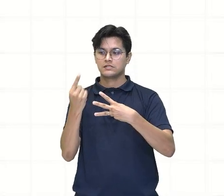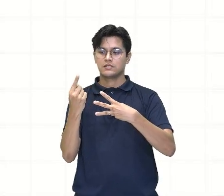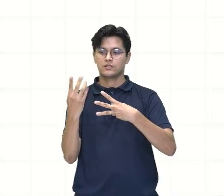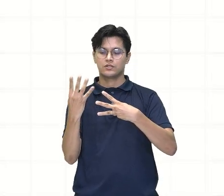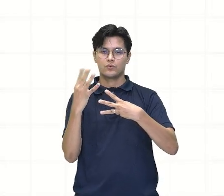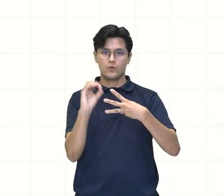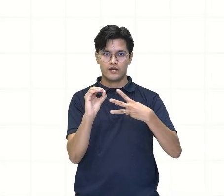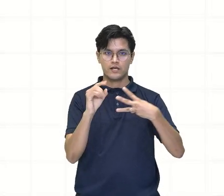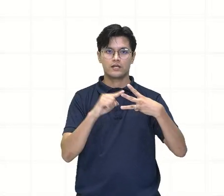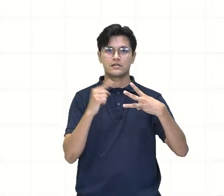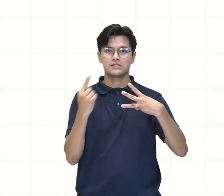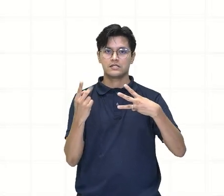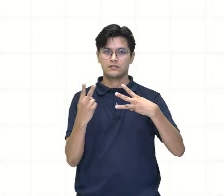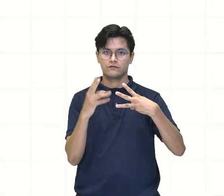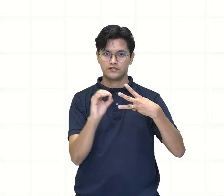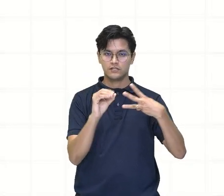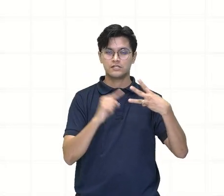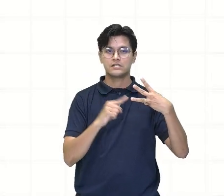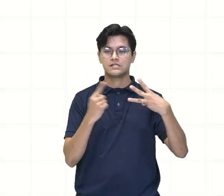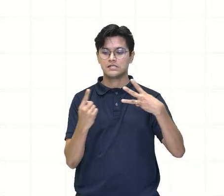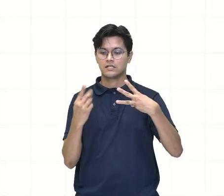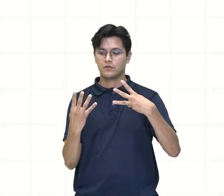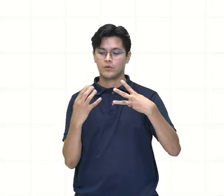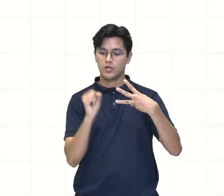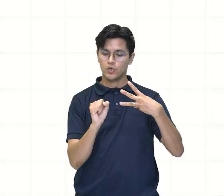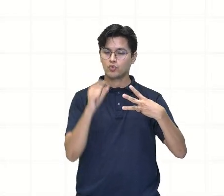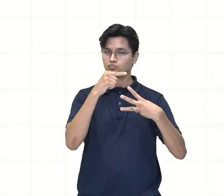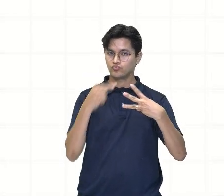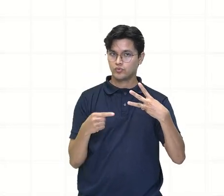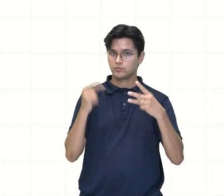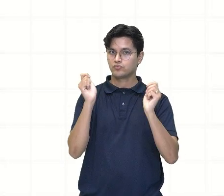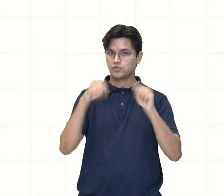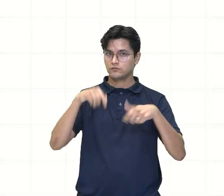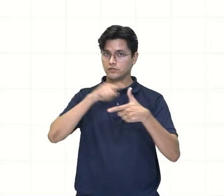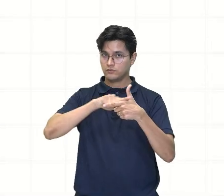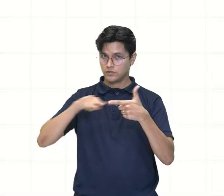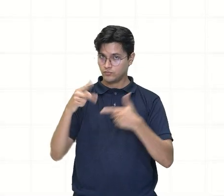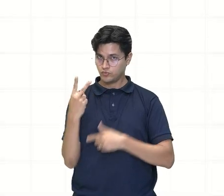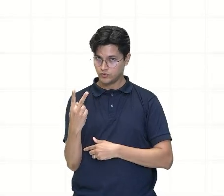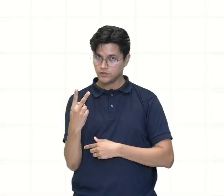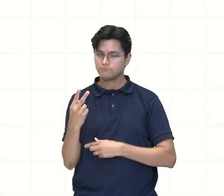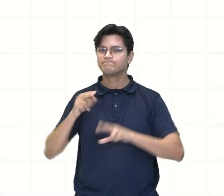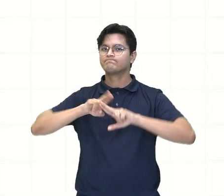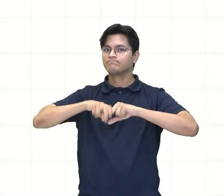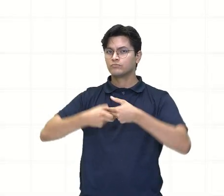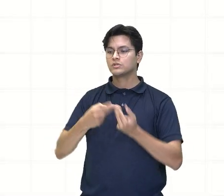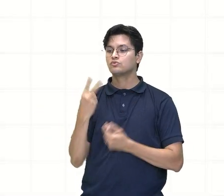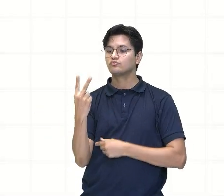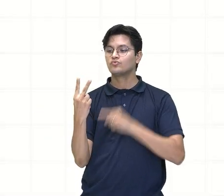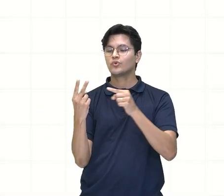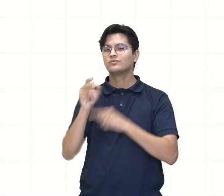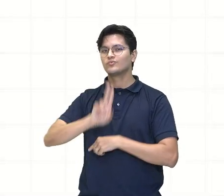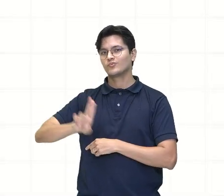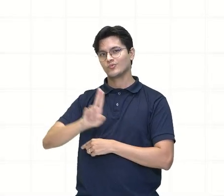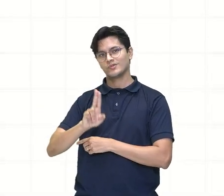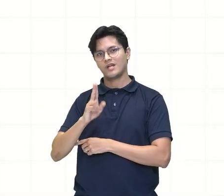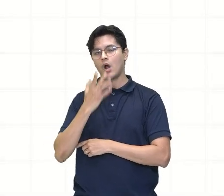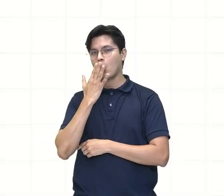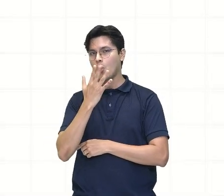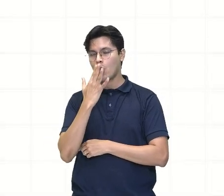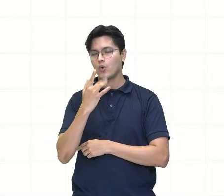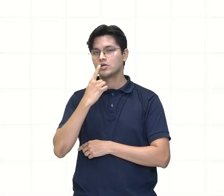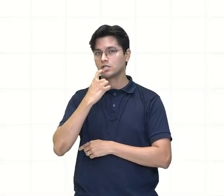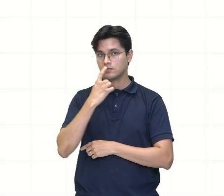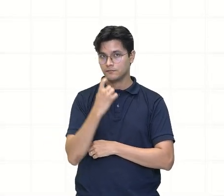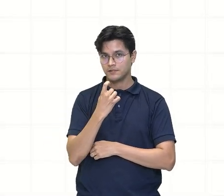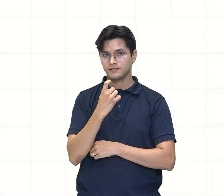como o 148. Aqui eu dividi tanto o 70 como o 60 como o 74. E